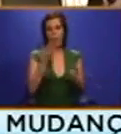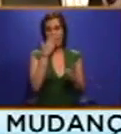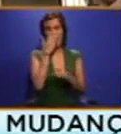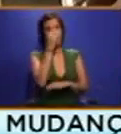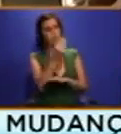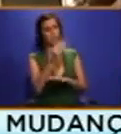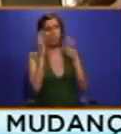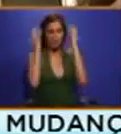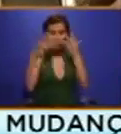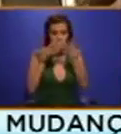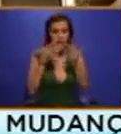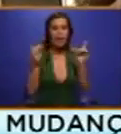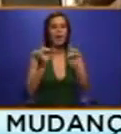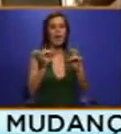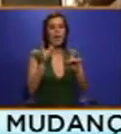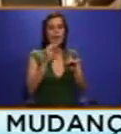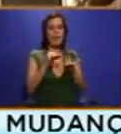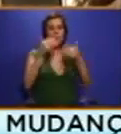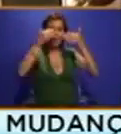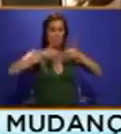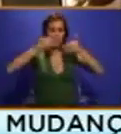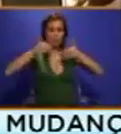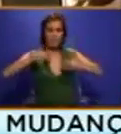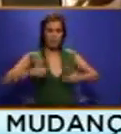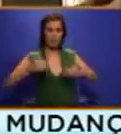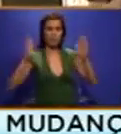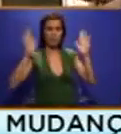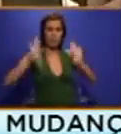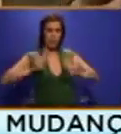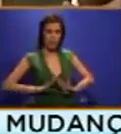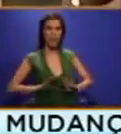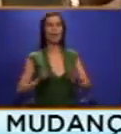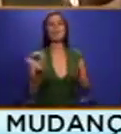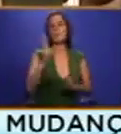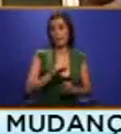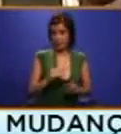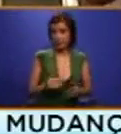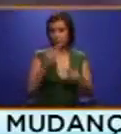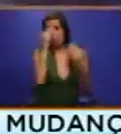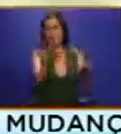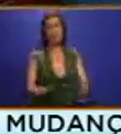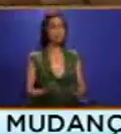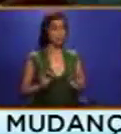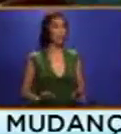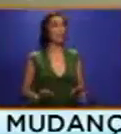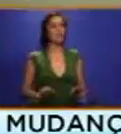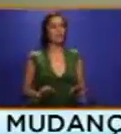porque depois vem todo para a frente tem que ser uma coisa mais batida mais AF filá mais tá pronto